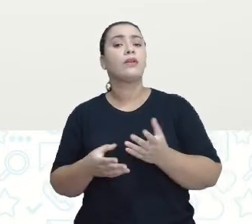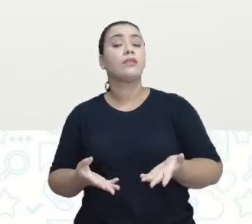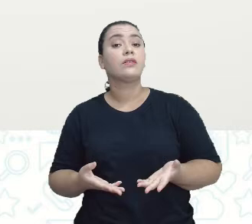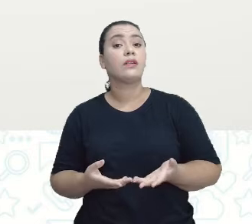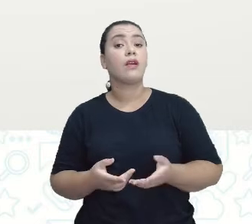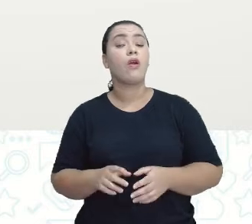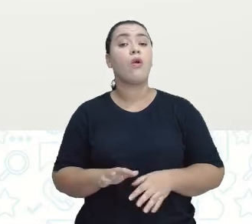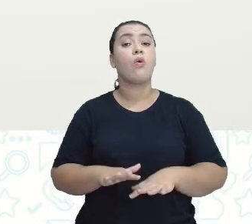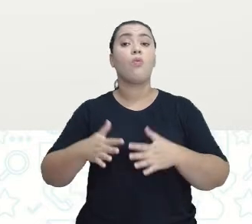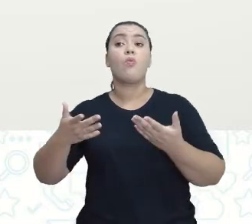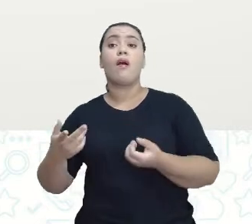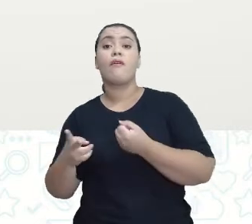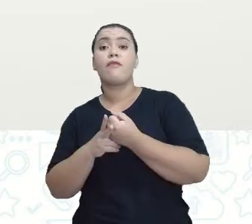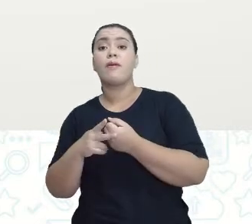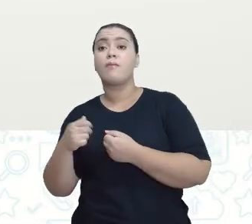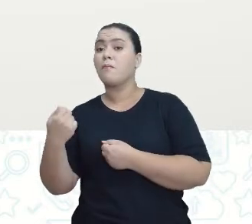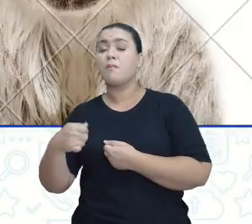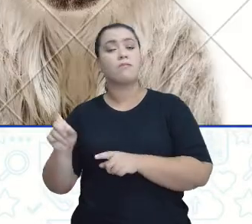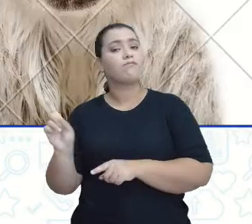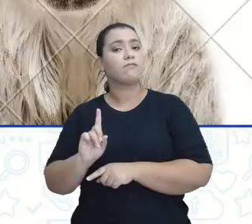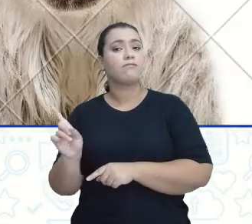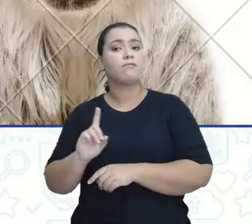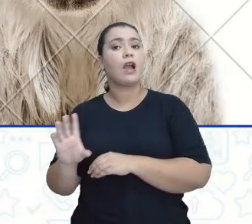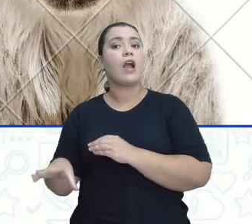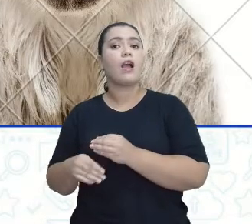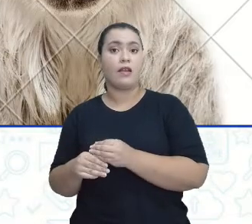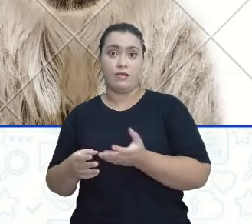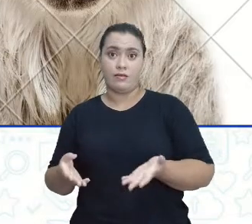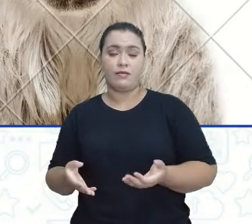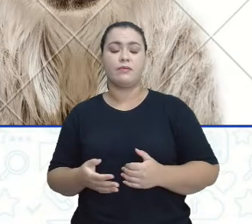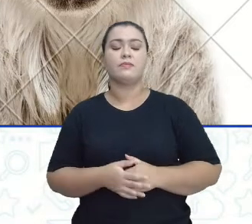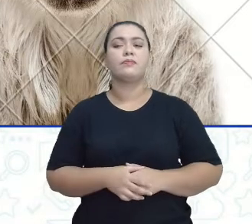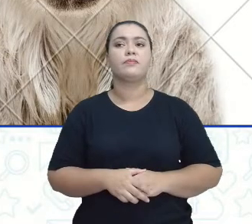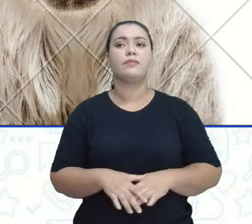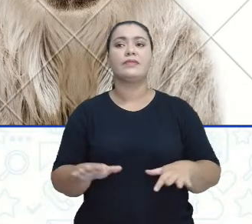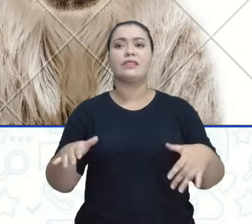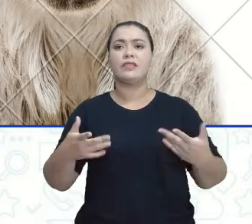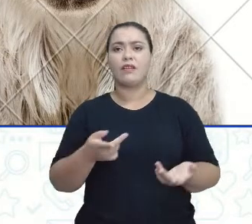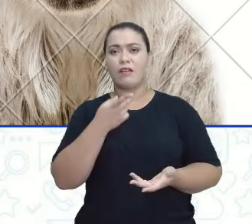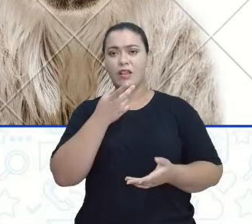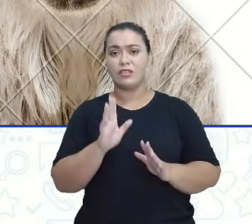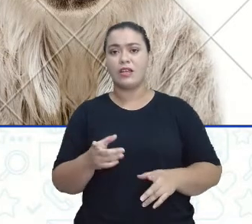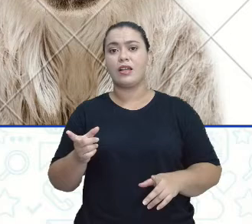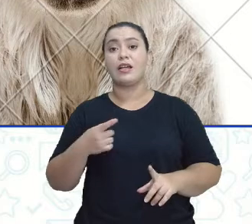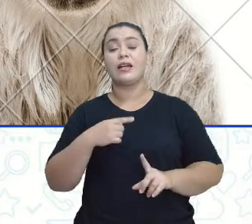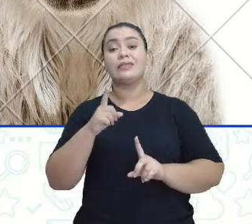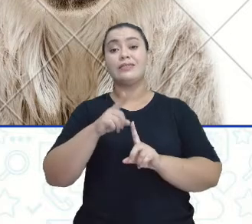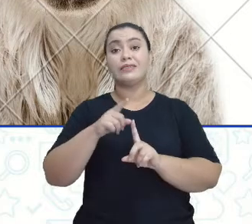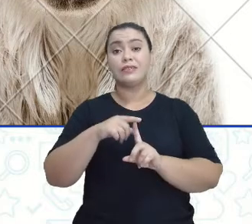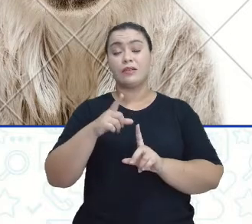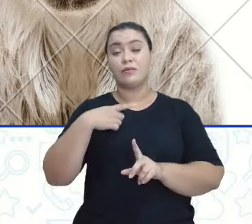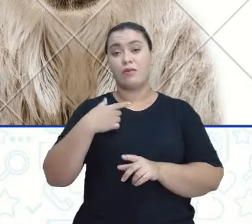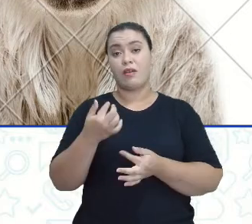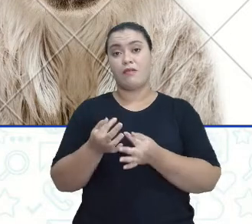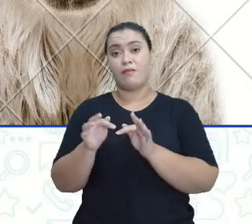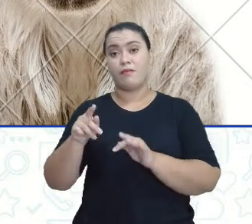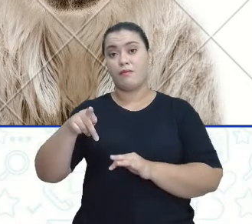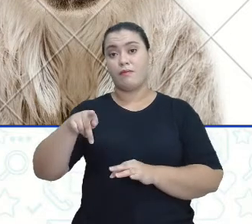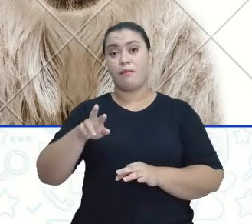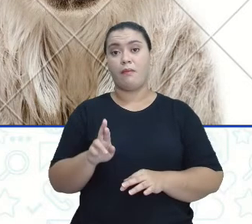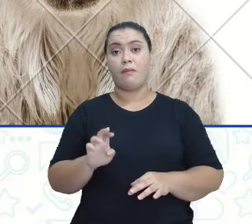verbos não precisam de complementos, tá certo? Então, ó, a gente já falou do tipo de predicado. Vocês